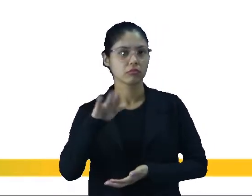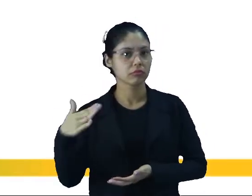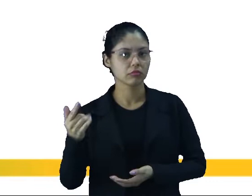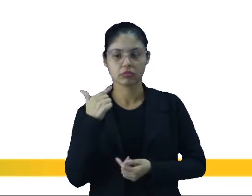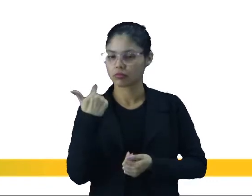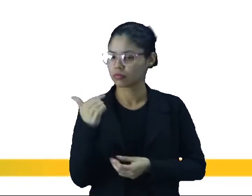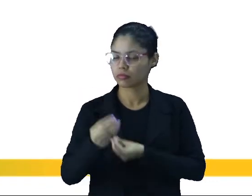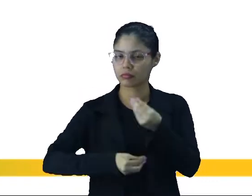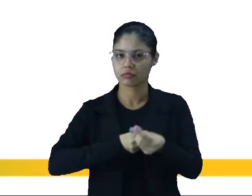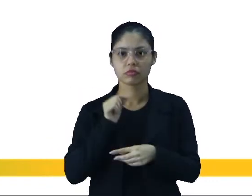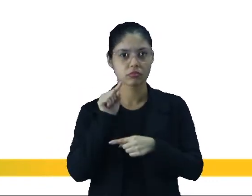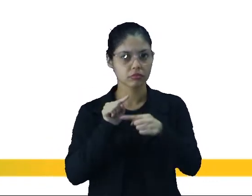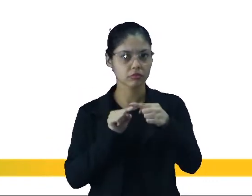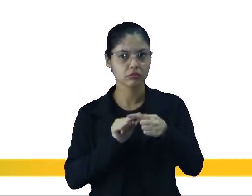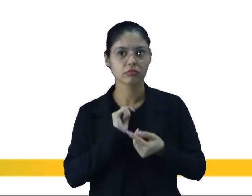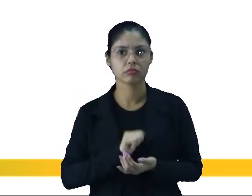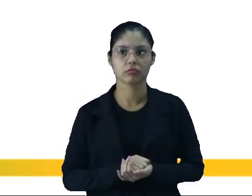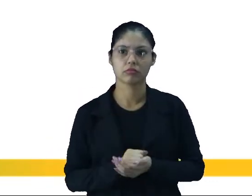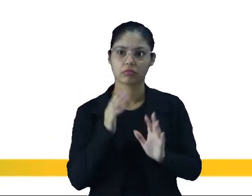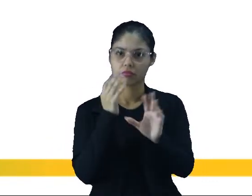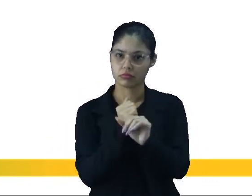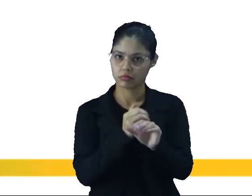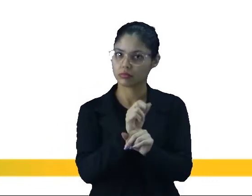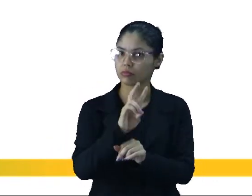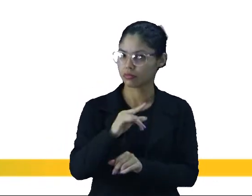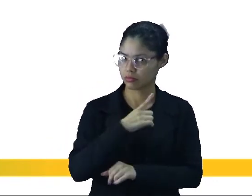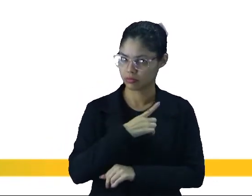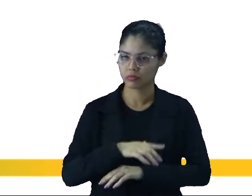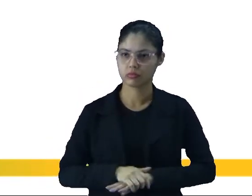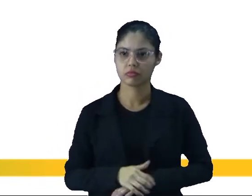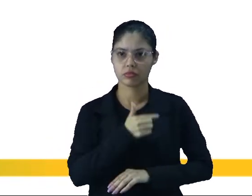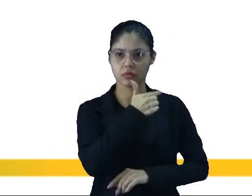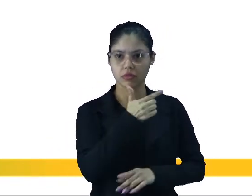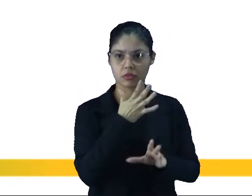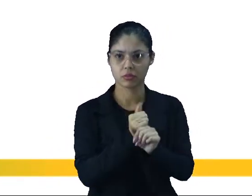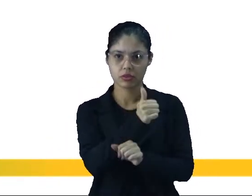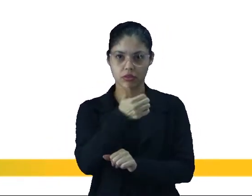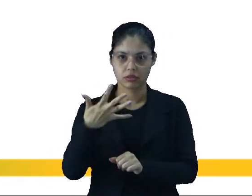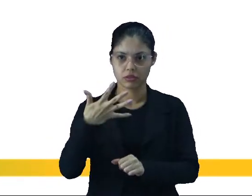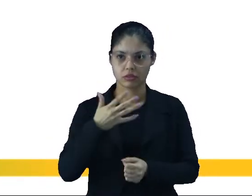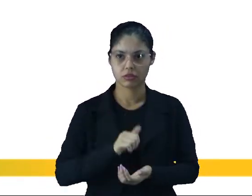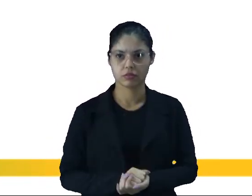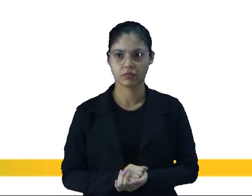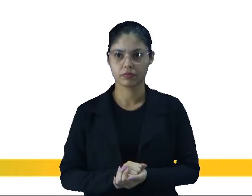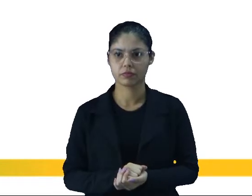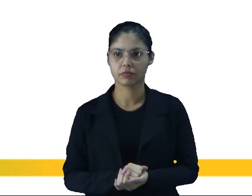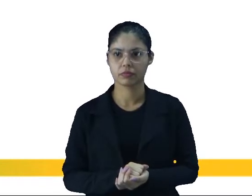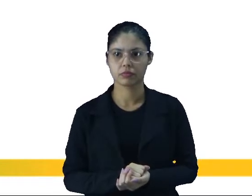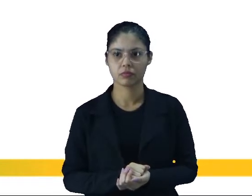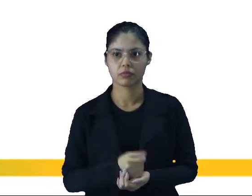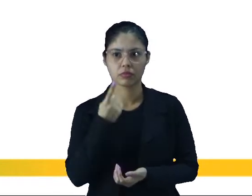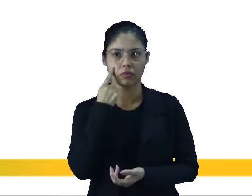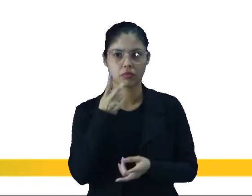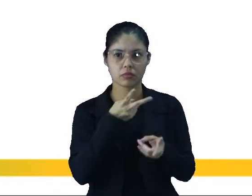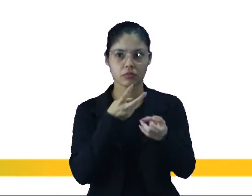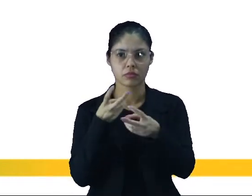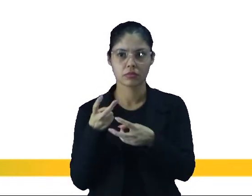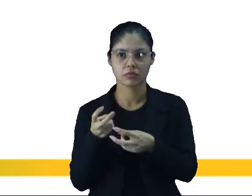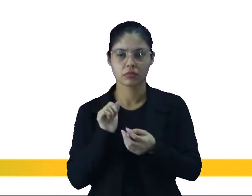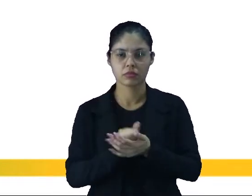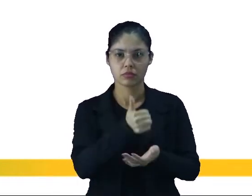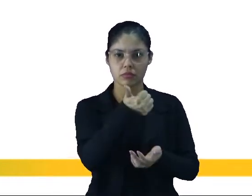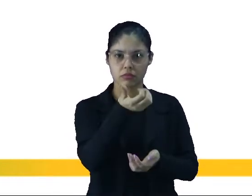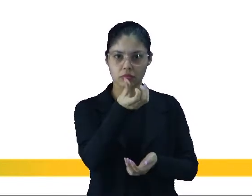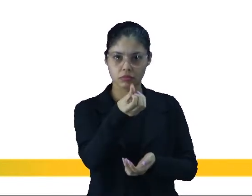não dá para dividir esse número, aqui na soma vai dar 2 mais 14, tá? Observa bem aqui,